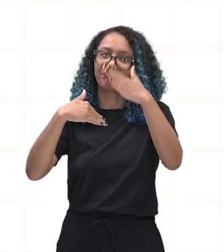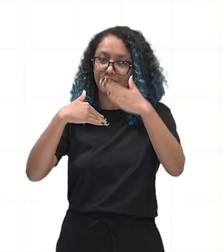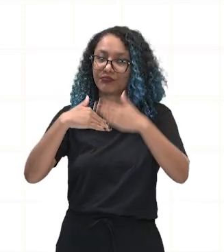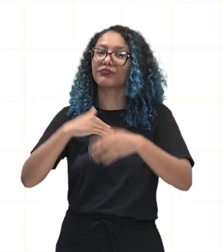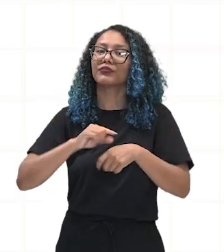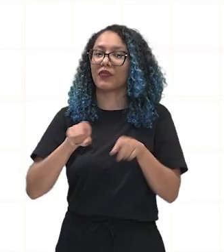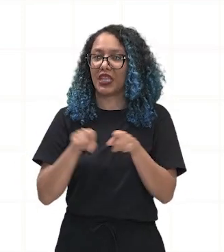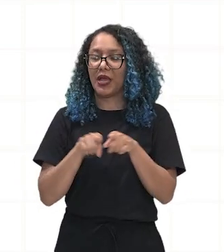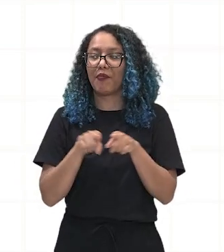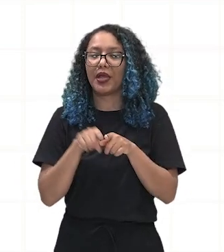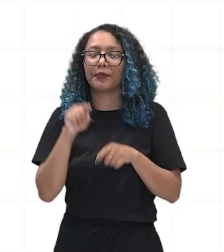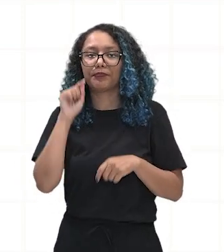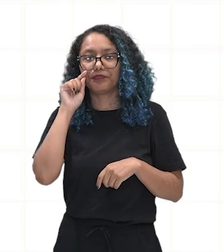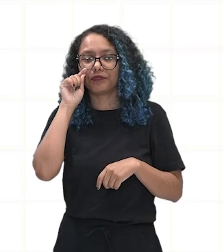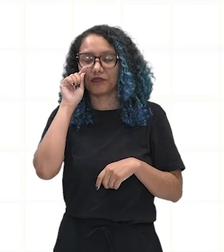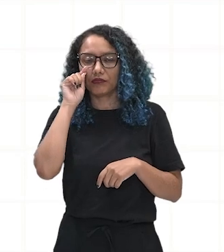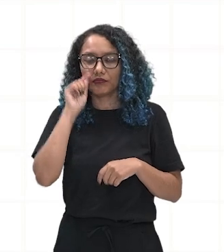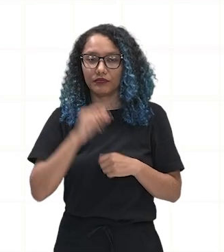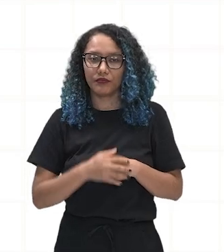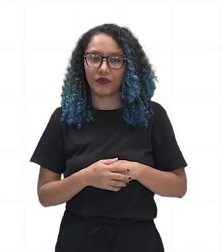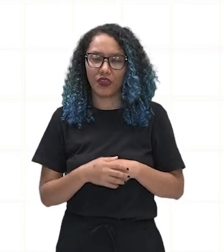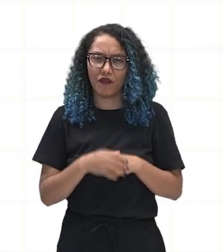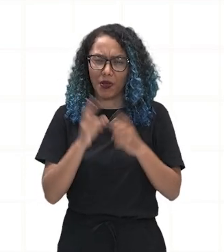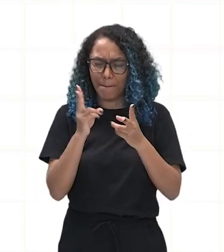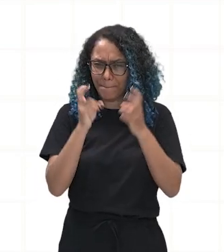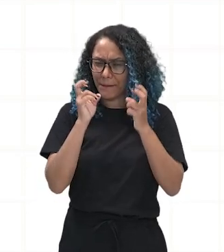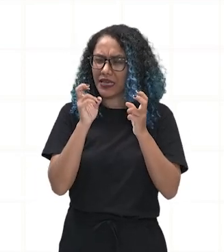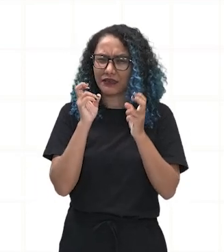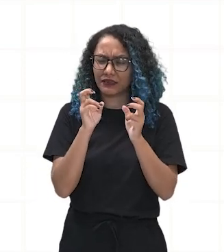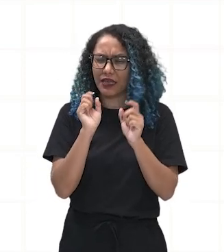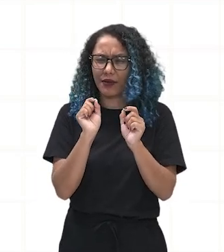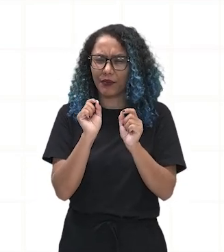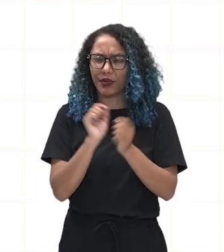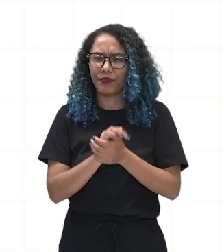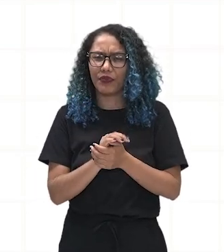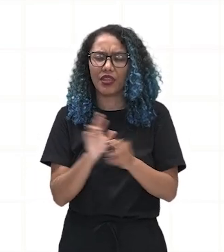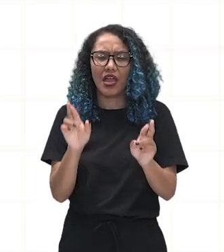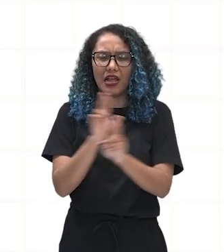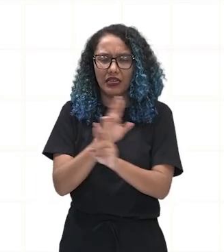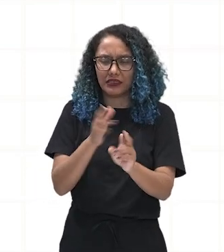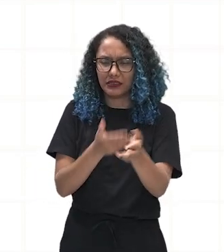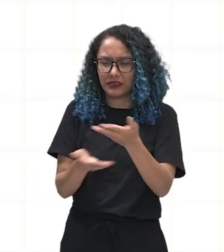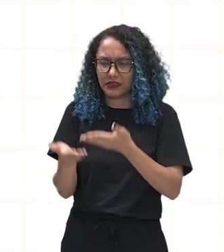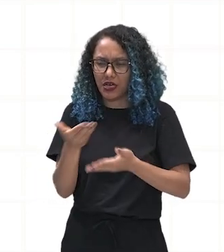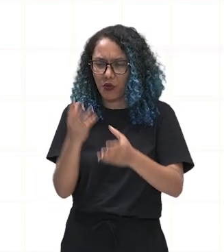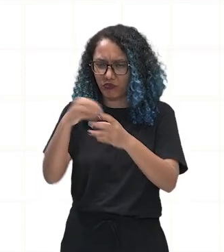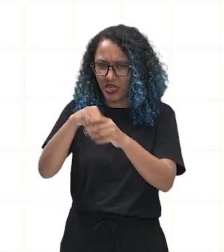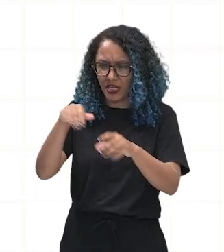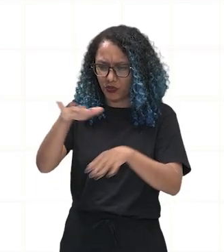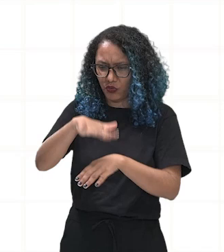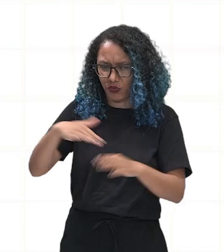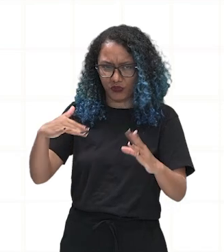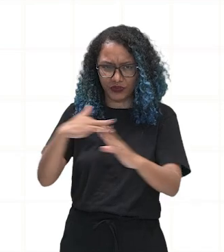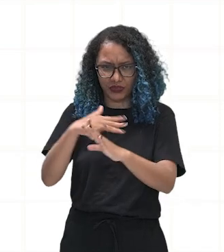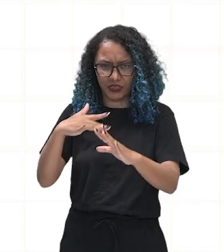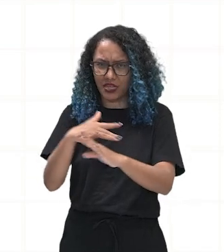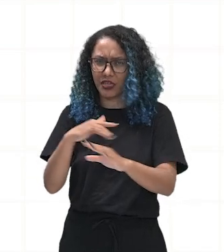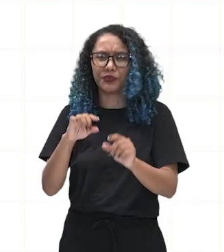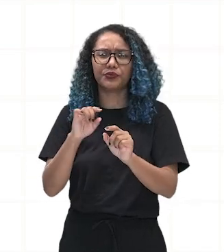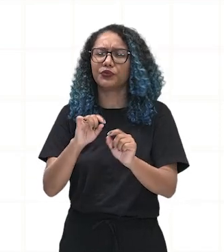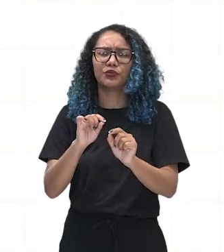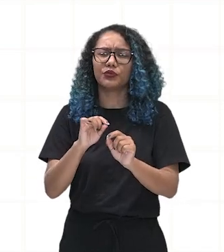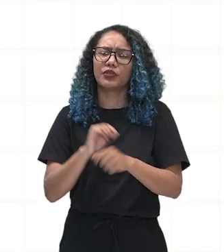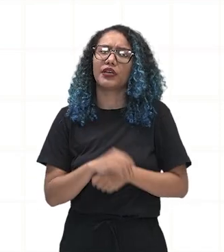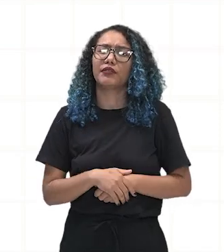ver ali que essas relações que começam a ser estabelecidas dentro dessas cidades começam a promover